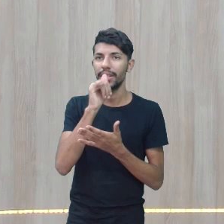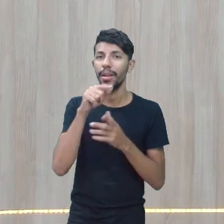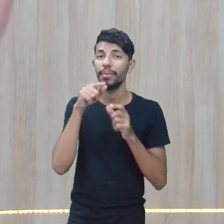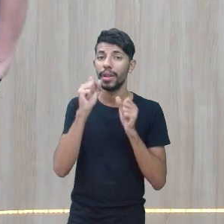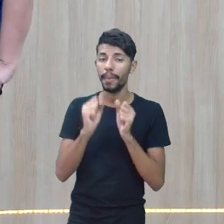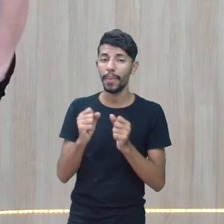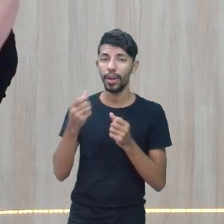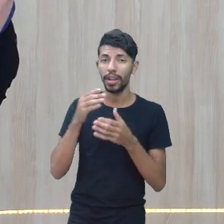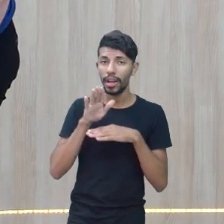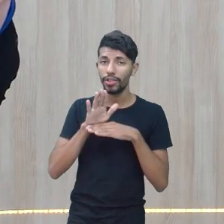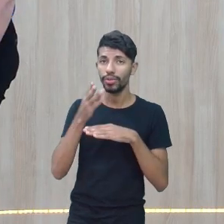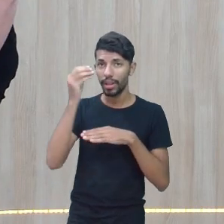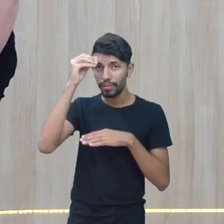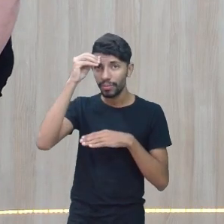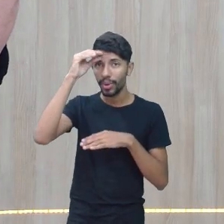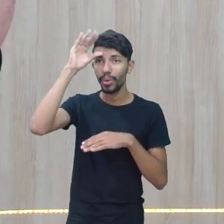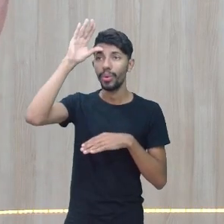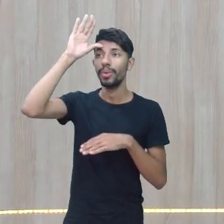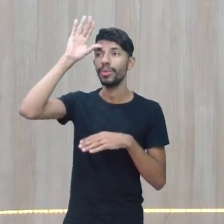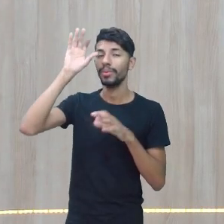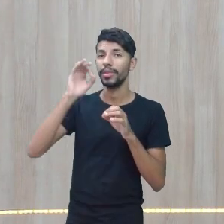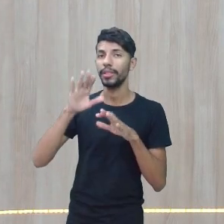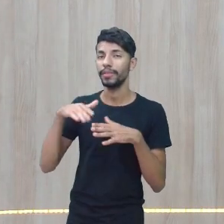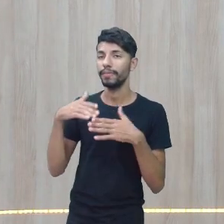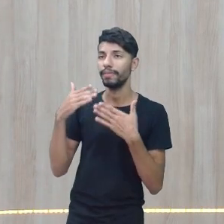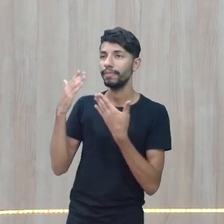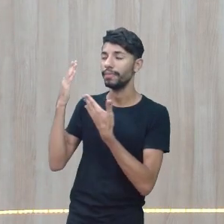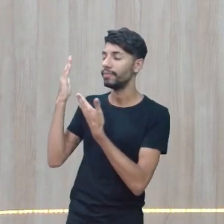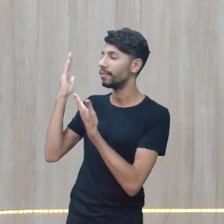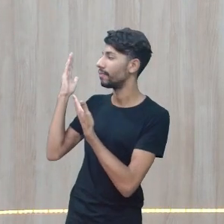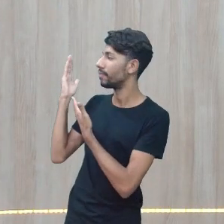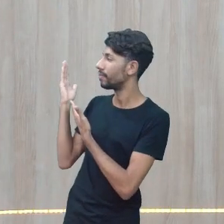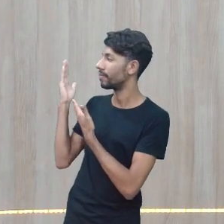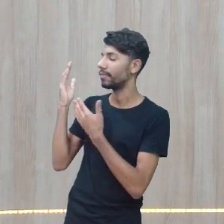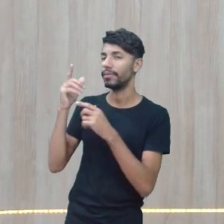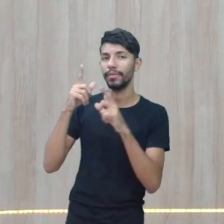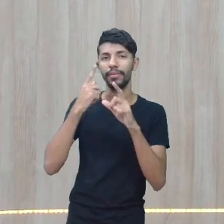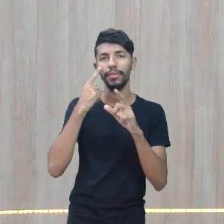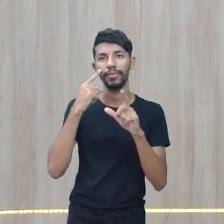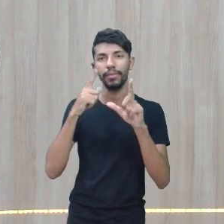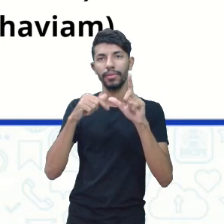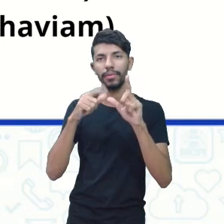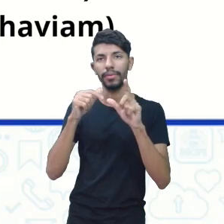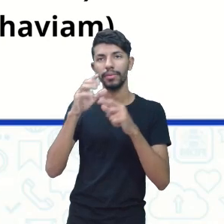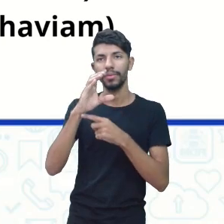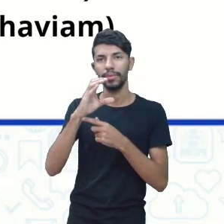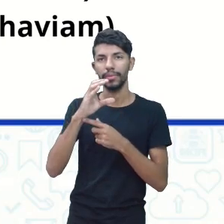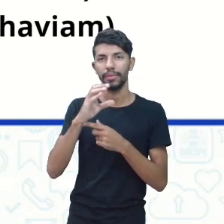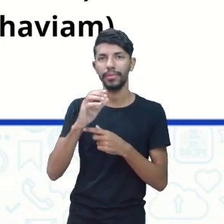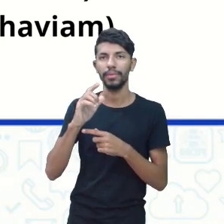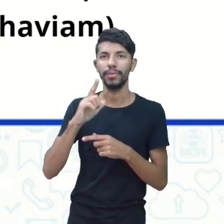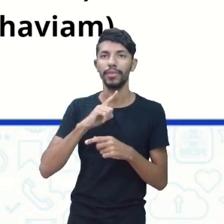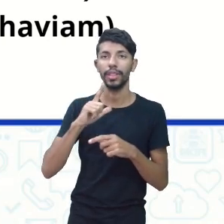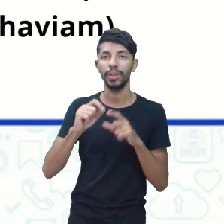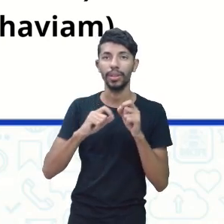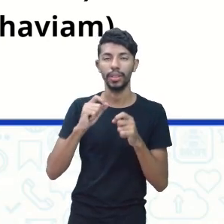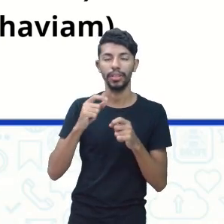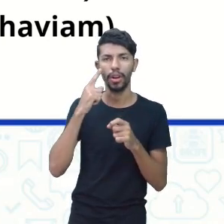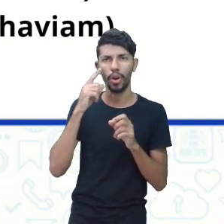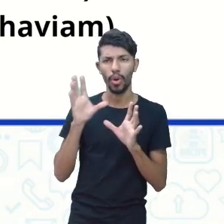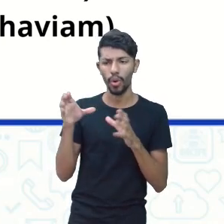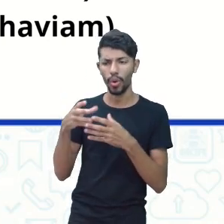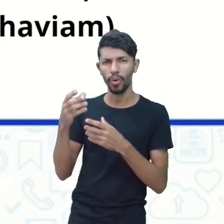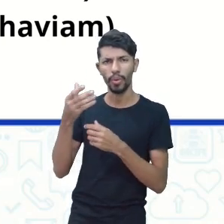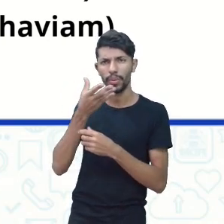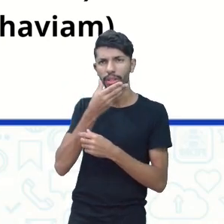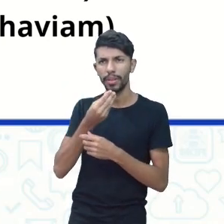o conhecimento aí agora. Então, na letra C, escapou, né, minha gente? Então, na letra C, o bando de